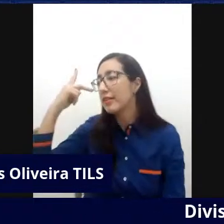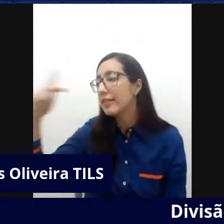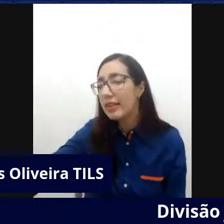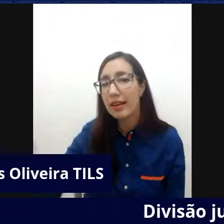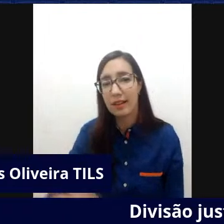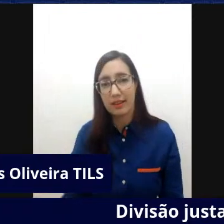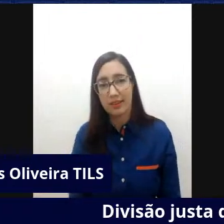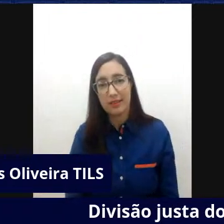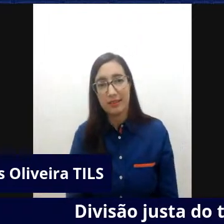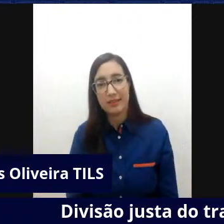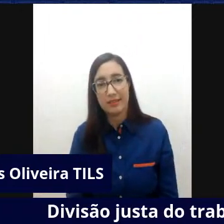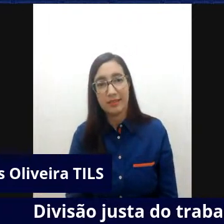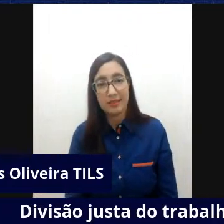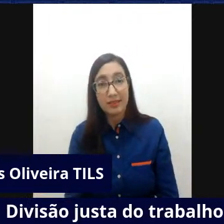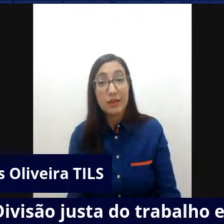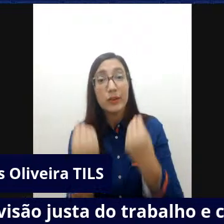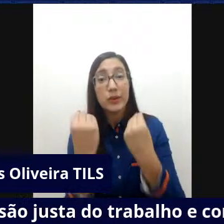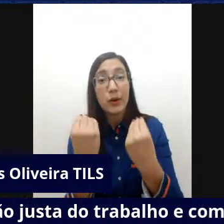a aposentadoria.